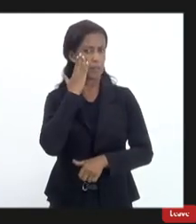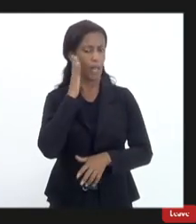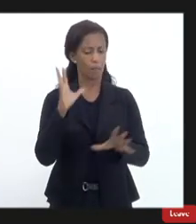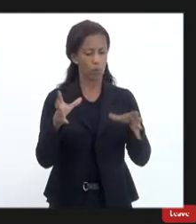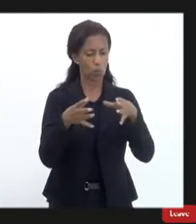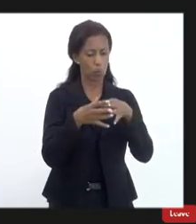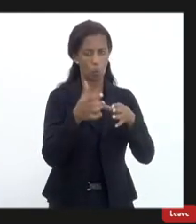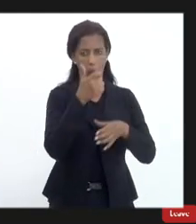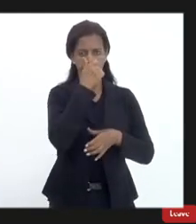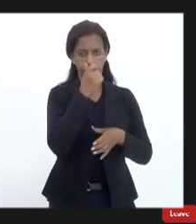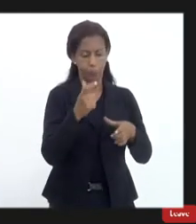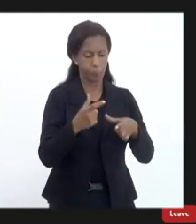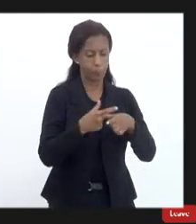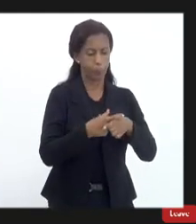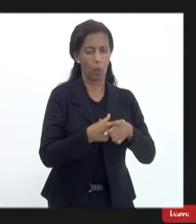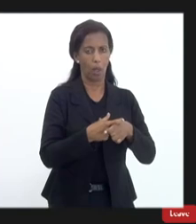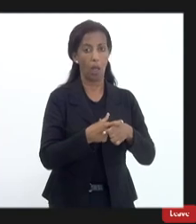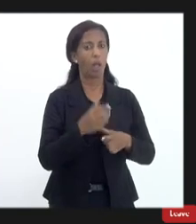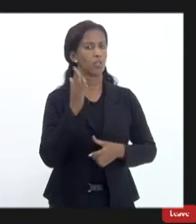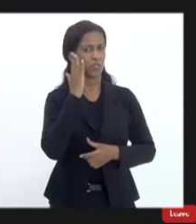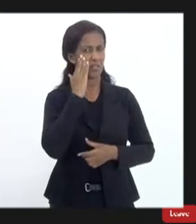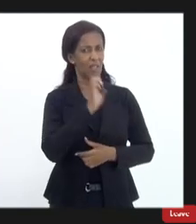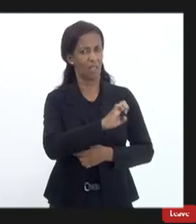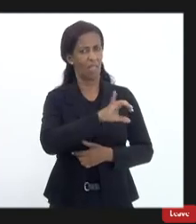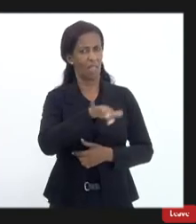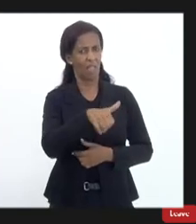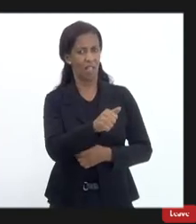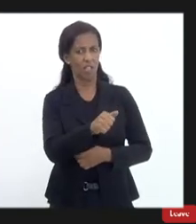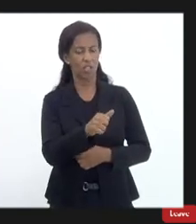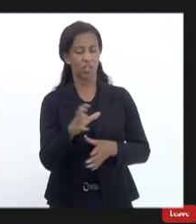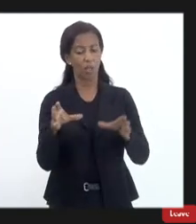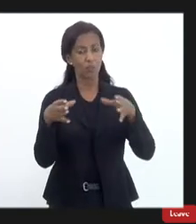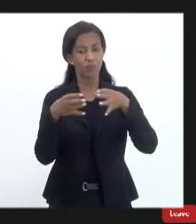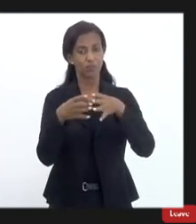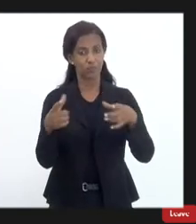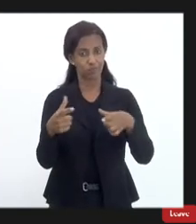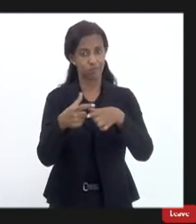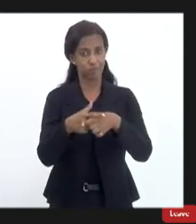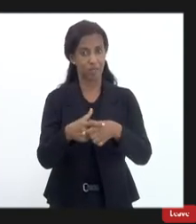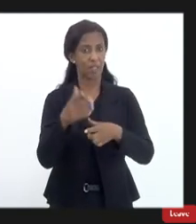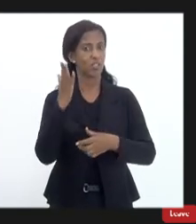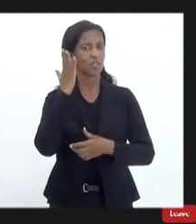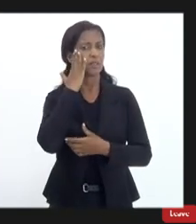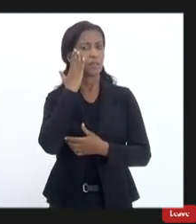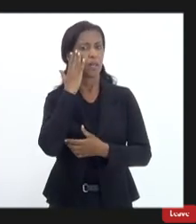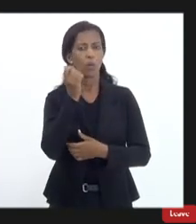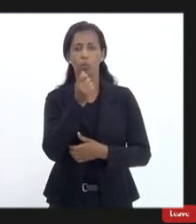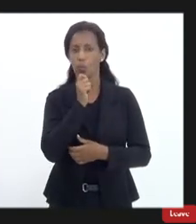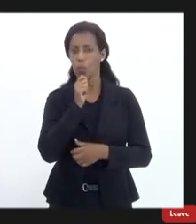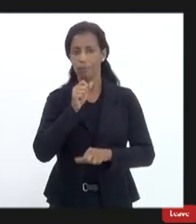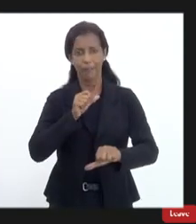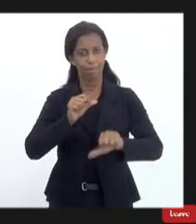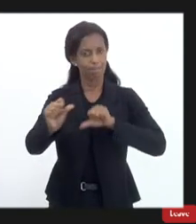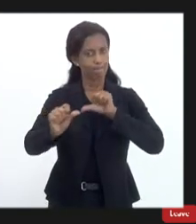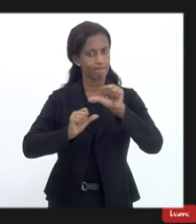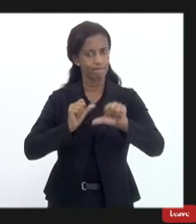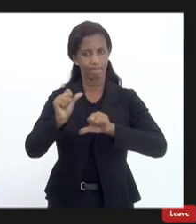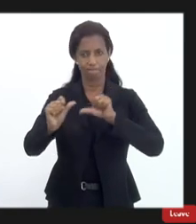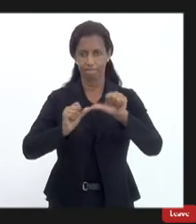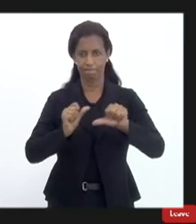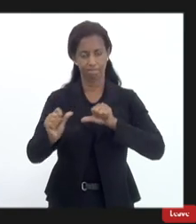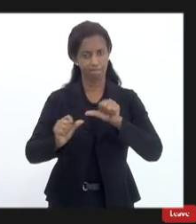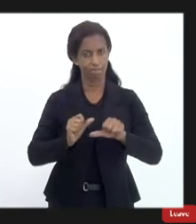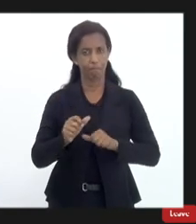pequenas, essas turmas da educação prisional são turmas pequenas, mas efetivamente não está havendo revezamento.